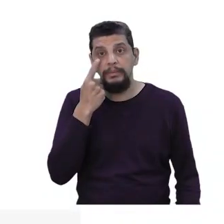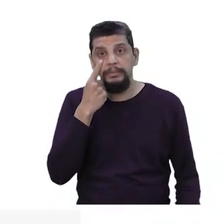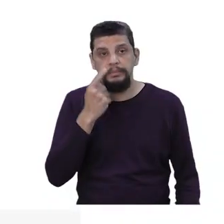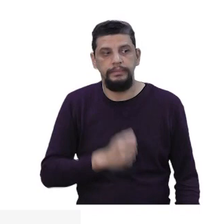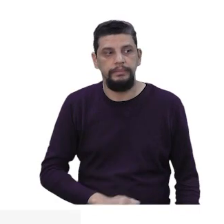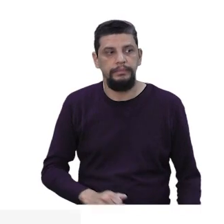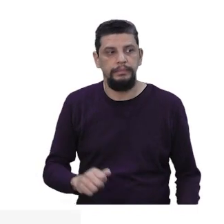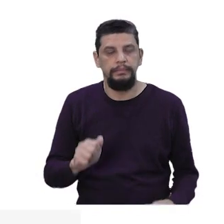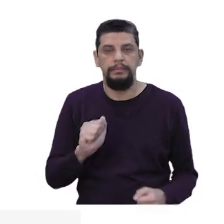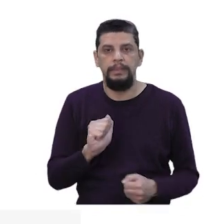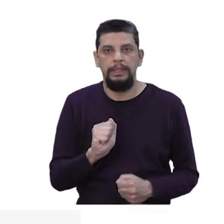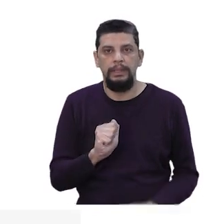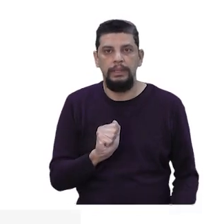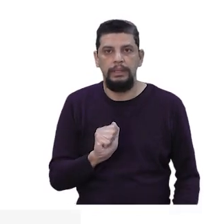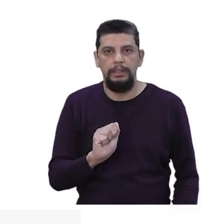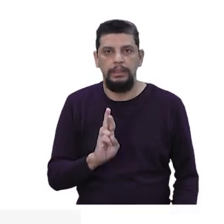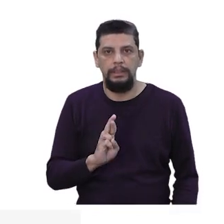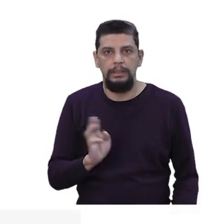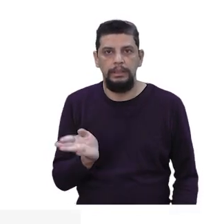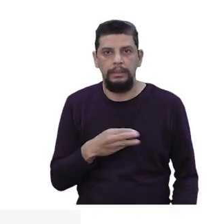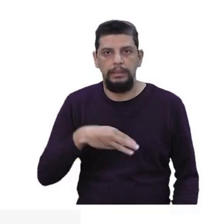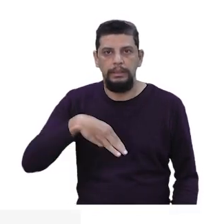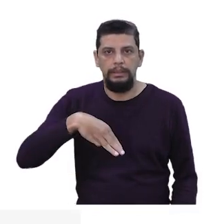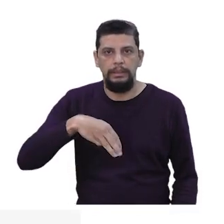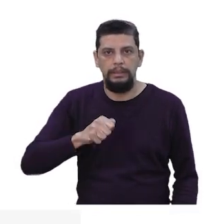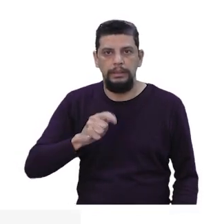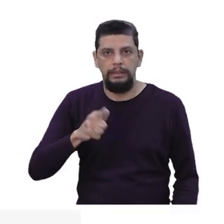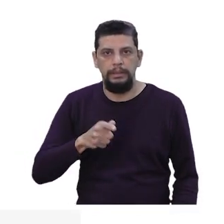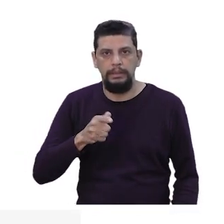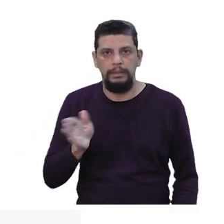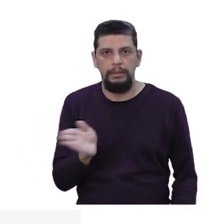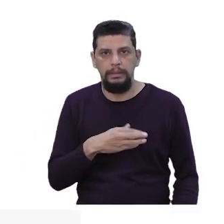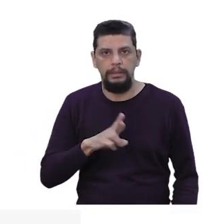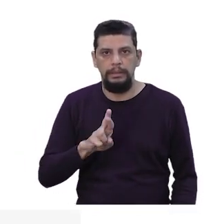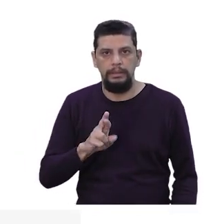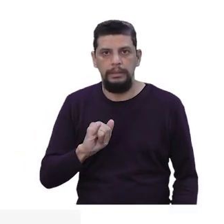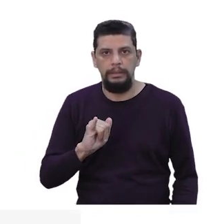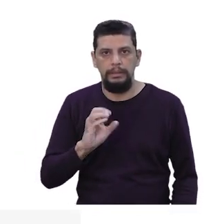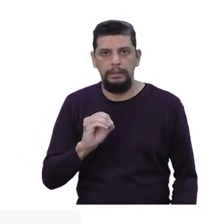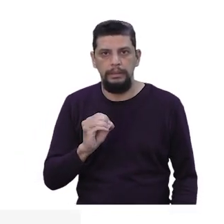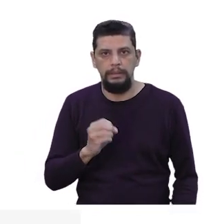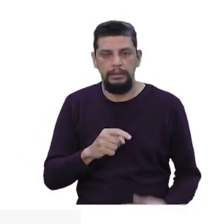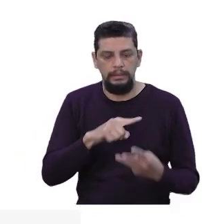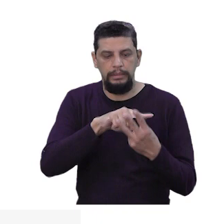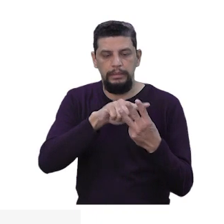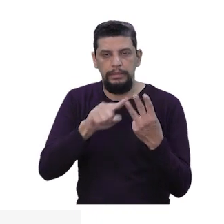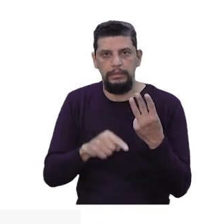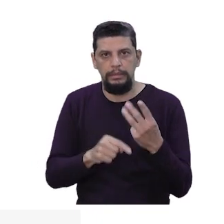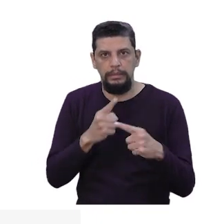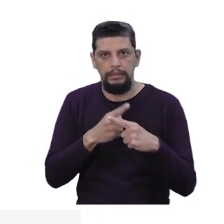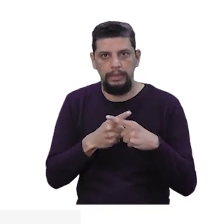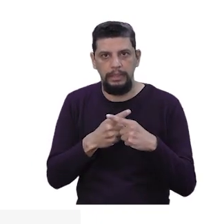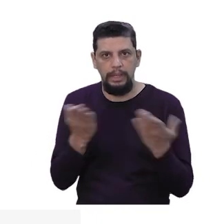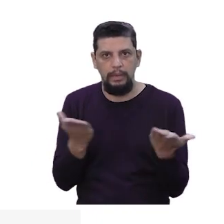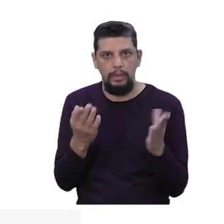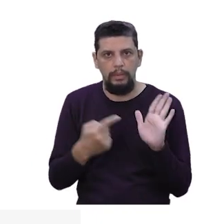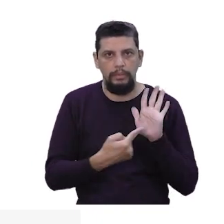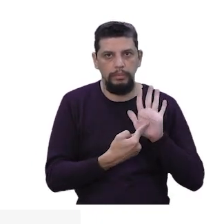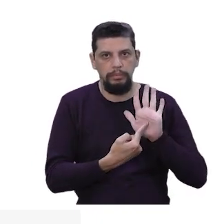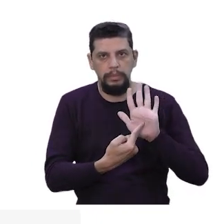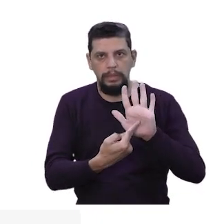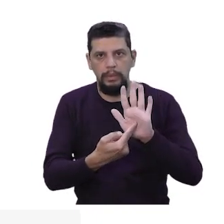lá. Ar, ma, rio. Muito bem. Três. Agora eu vou mostrar